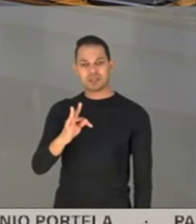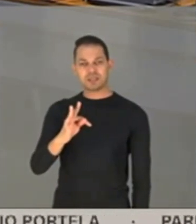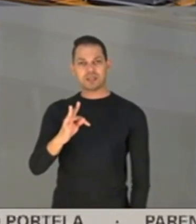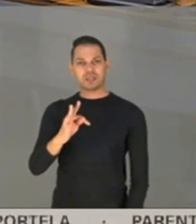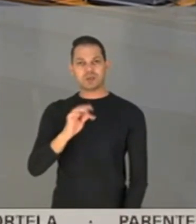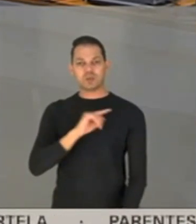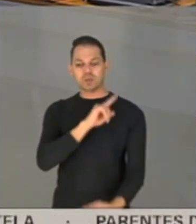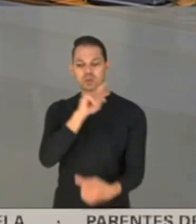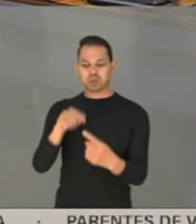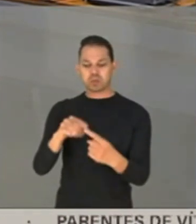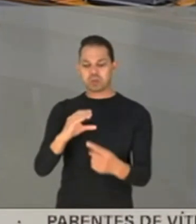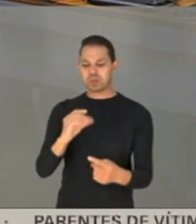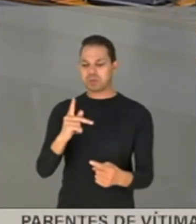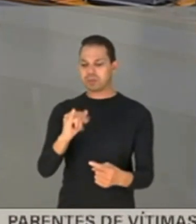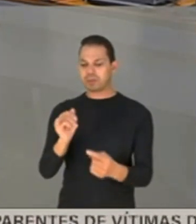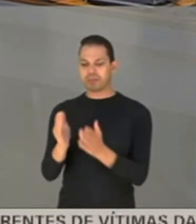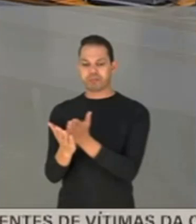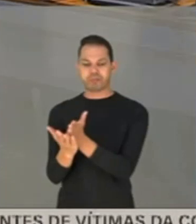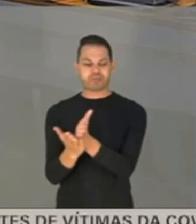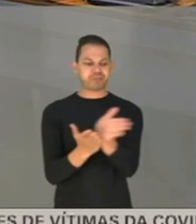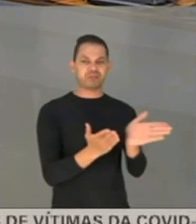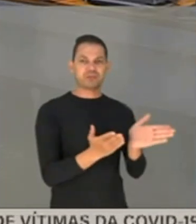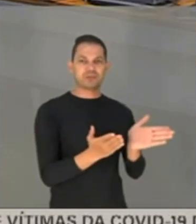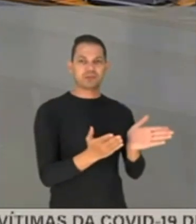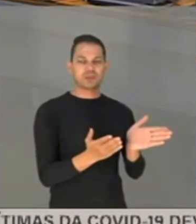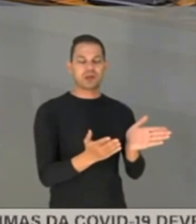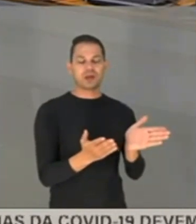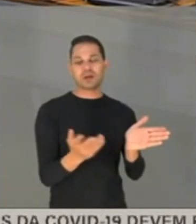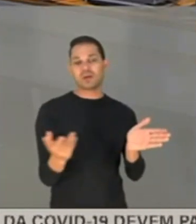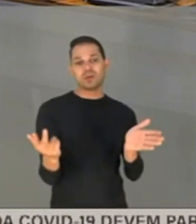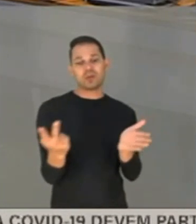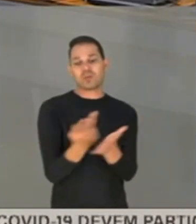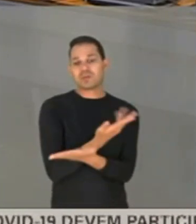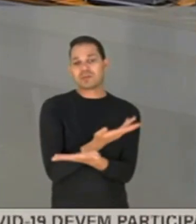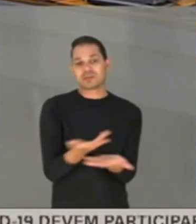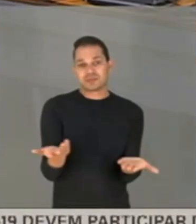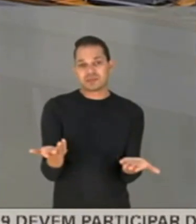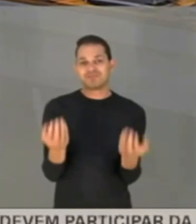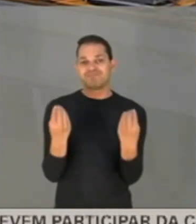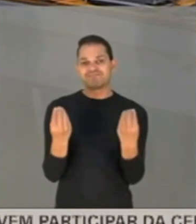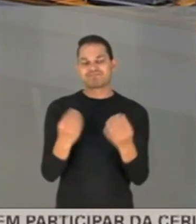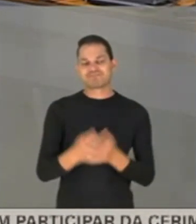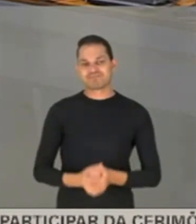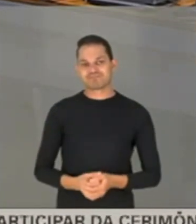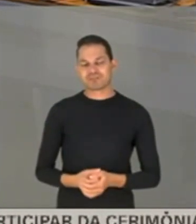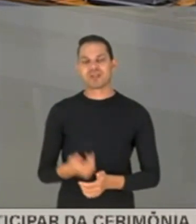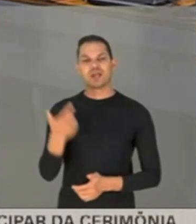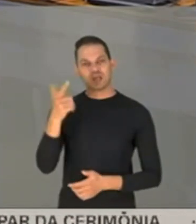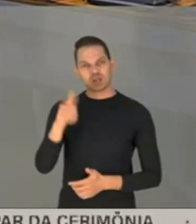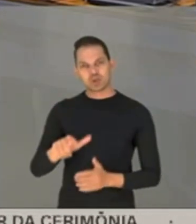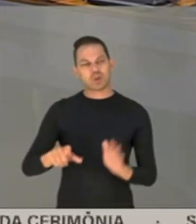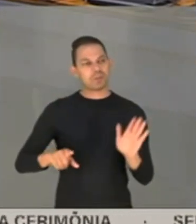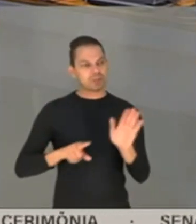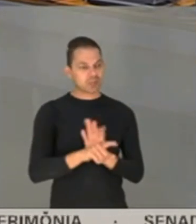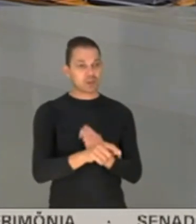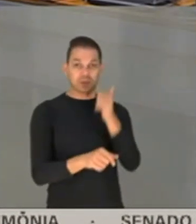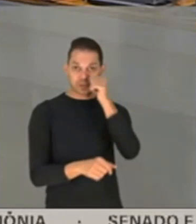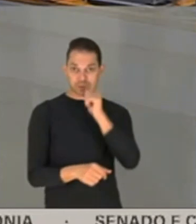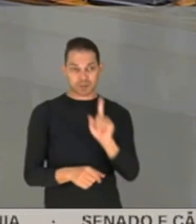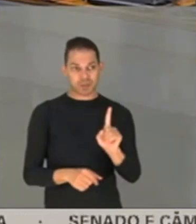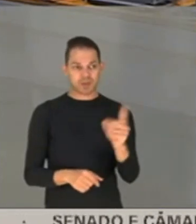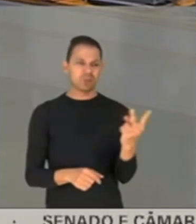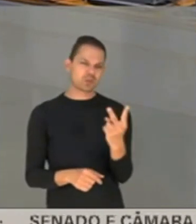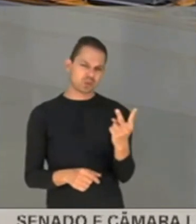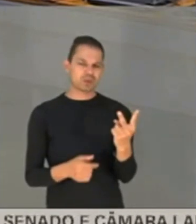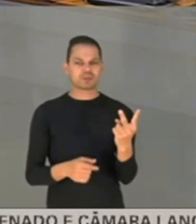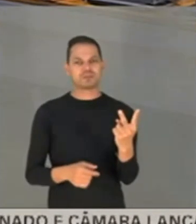da CPI. Olha só a situação que a gente está vendo aqui. Eu quero fazer mais uma pergunta para a senhora, para os